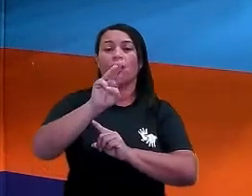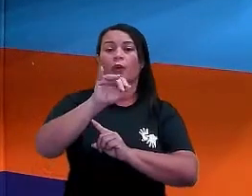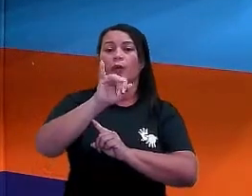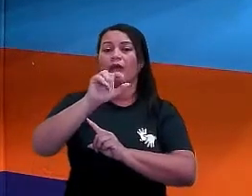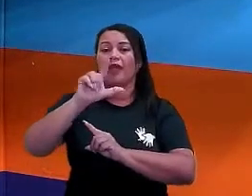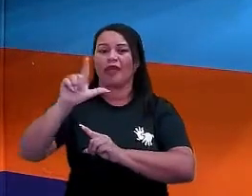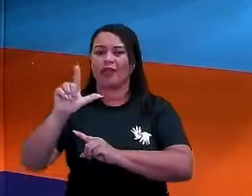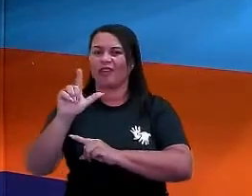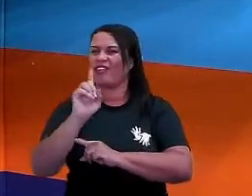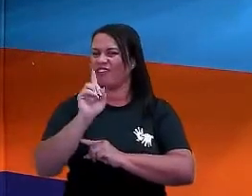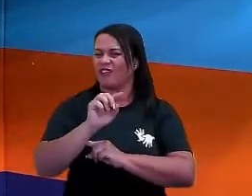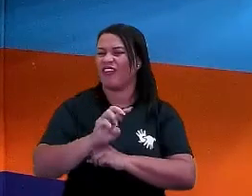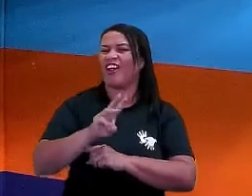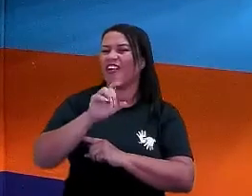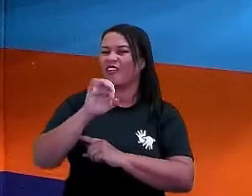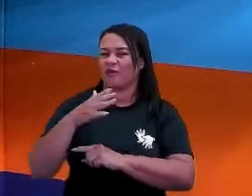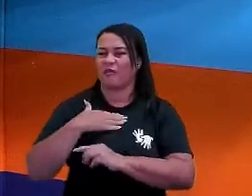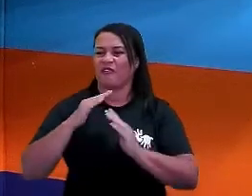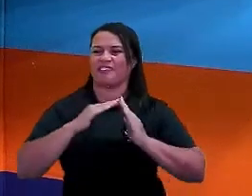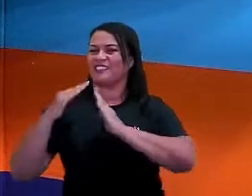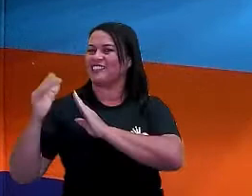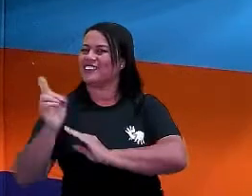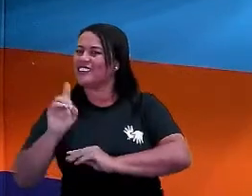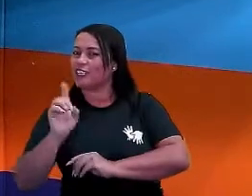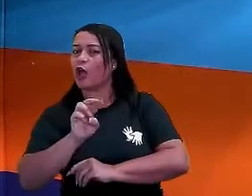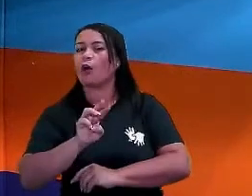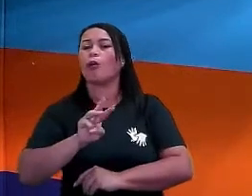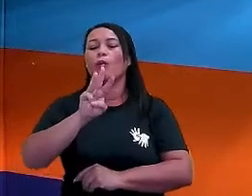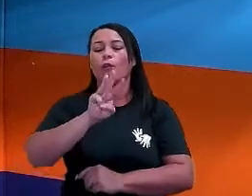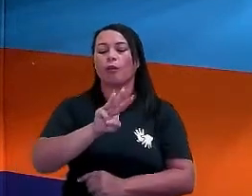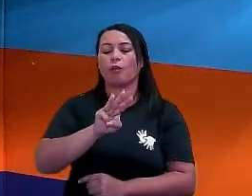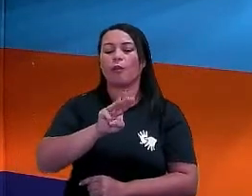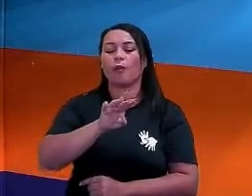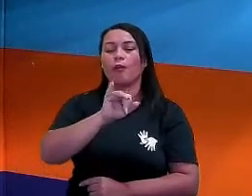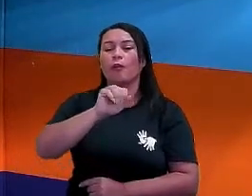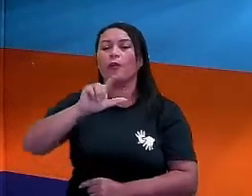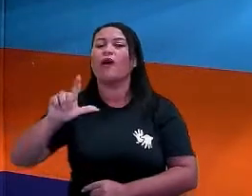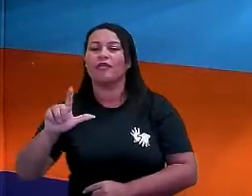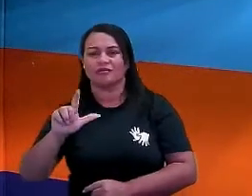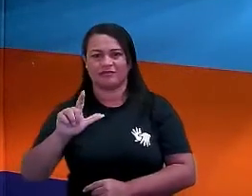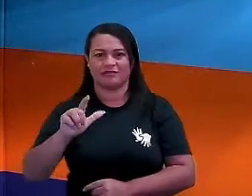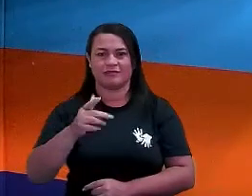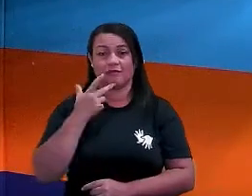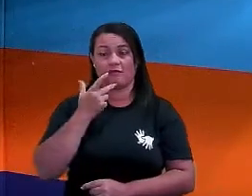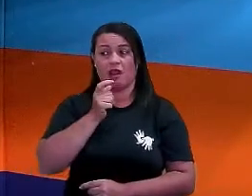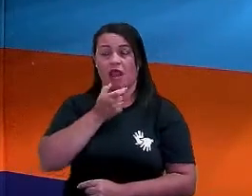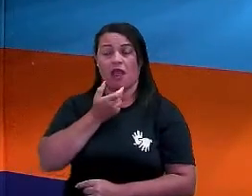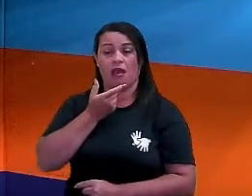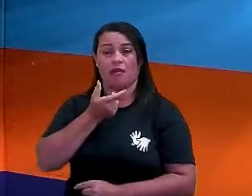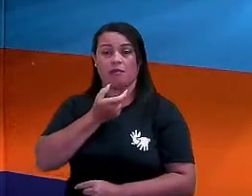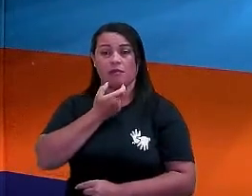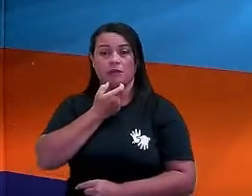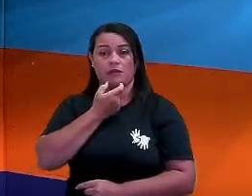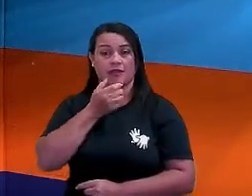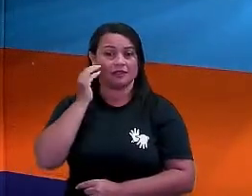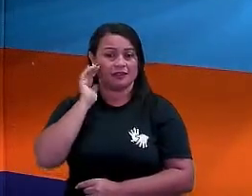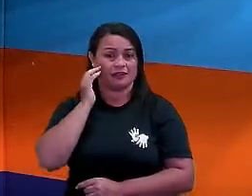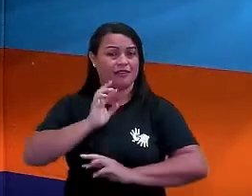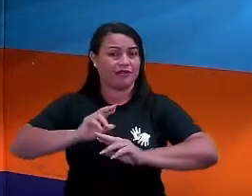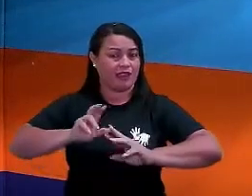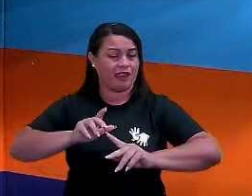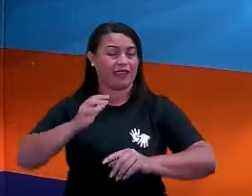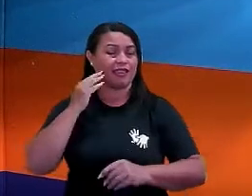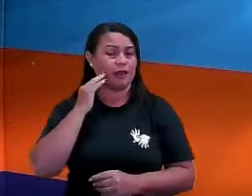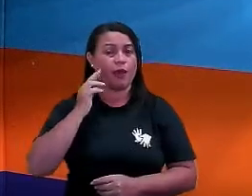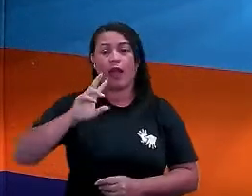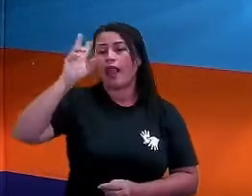teu vizinho que mora aí do lado, é will, tá? Will. Então, I think we will e não will, tá certo?